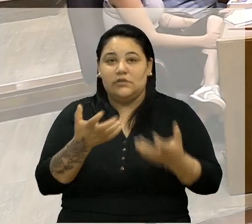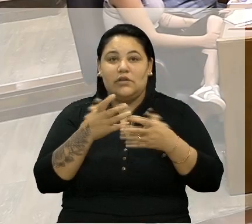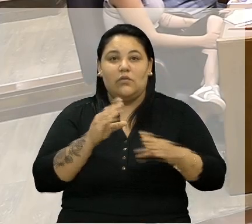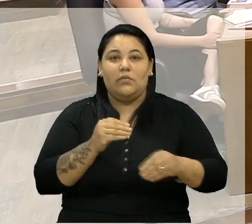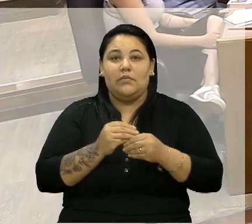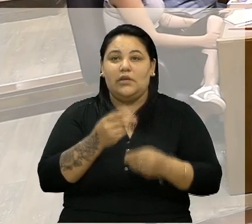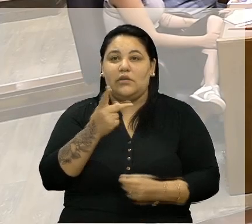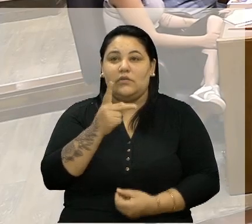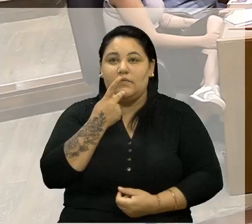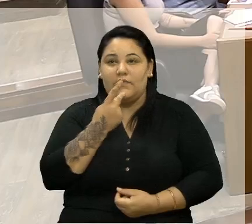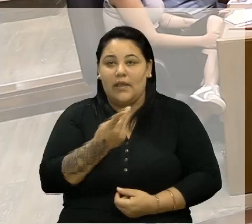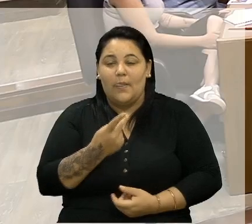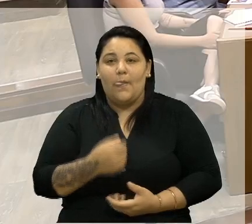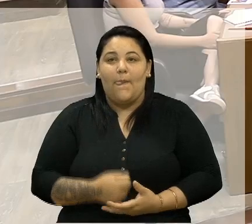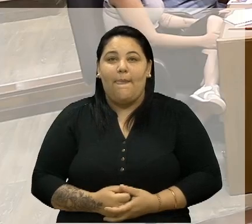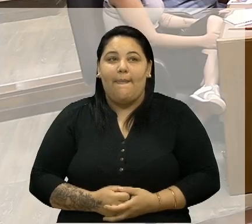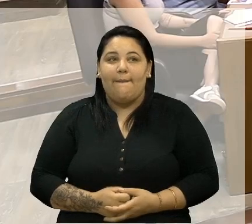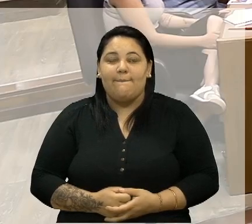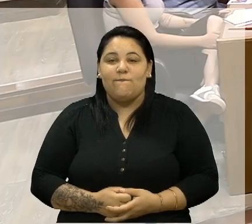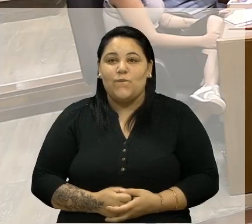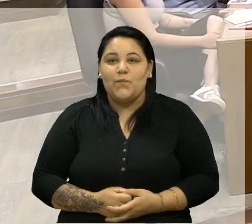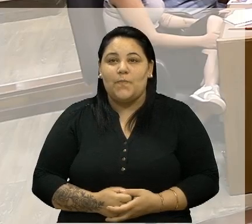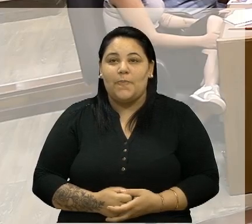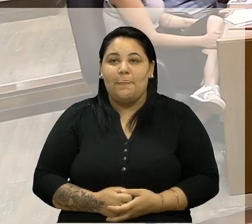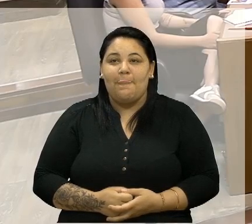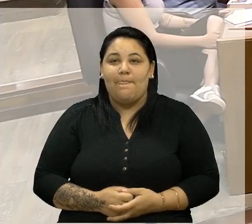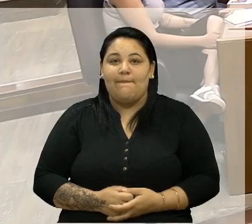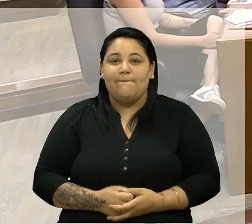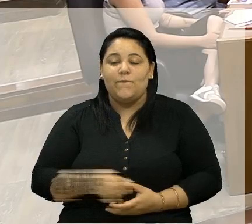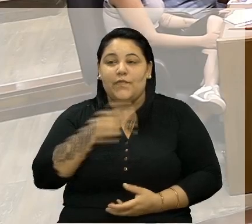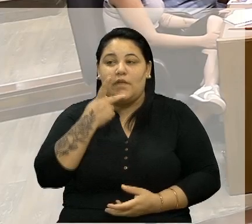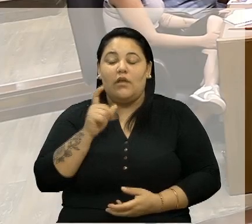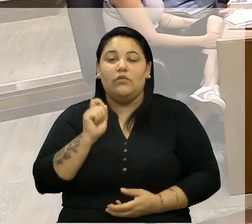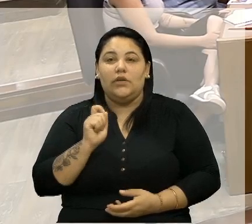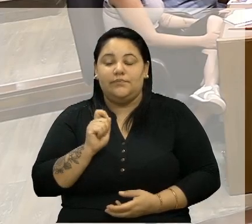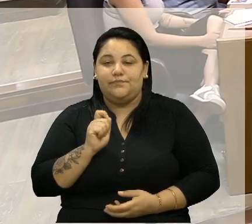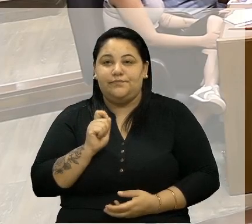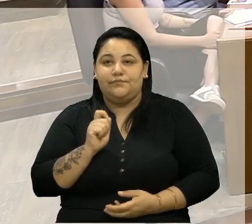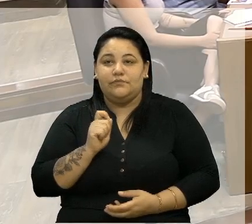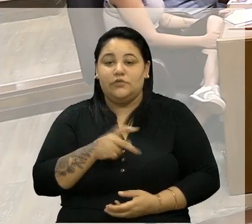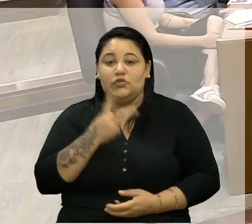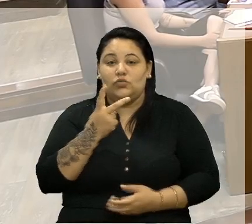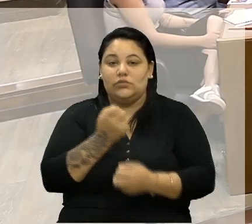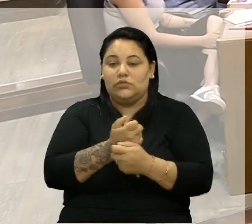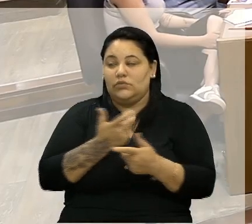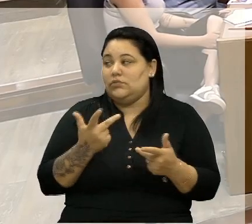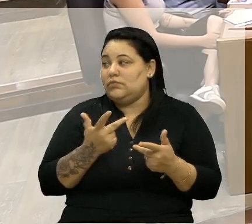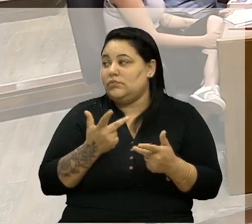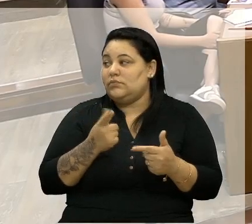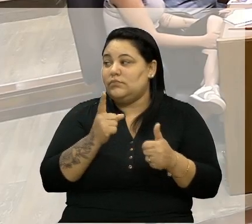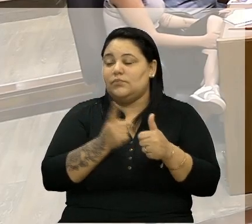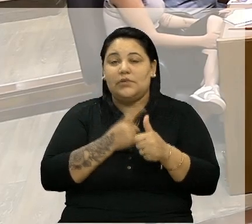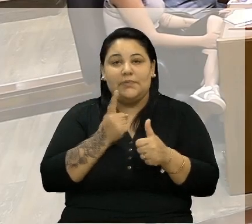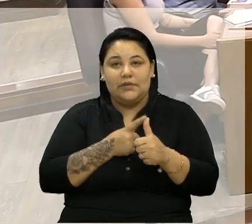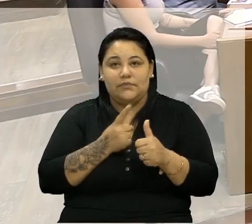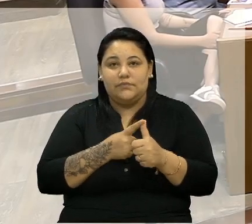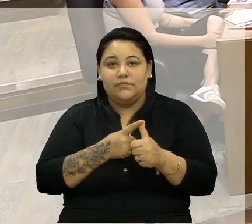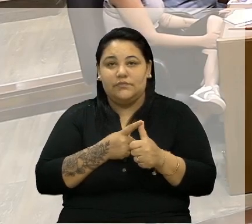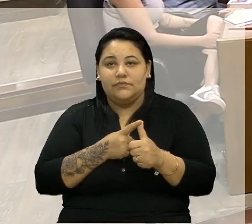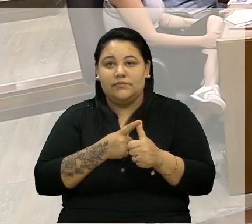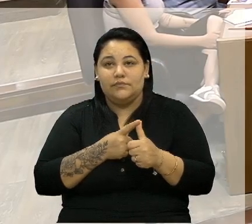aí a sua colocação e dizer o seguinte, duas coisas. Primeiro,